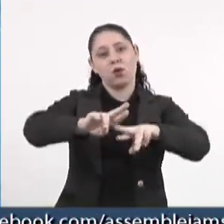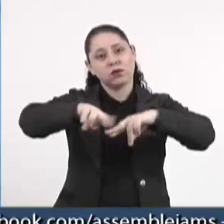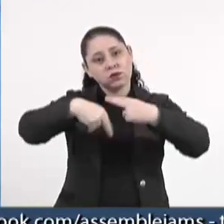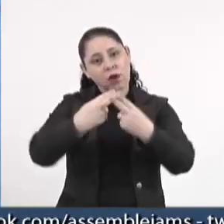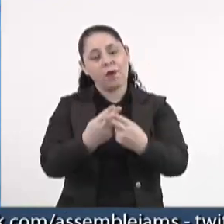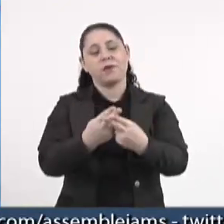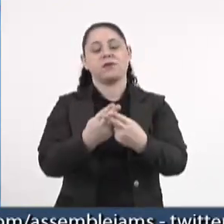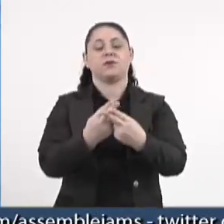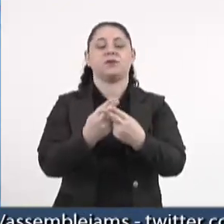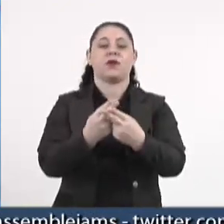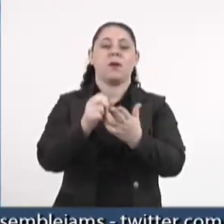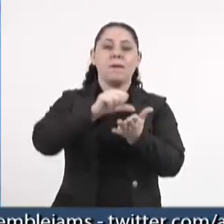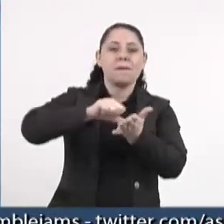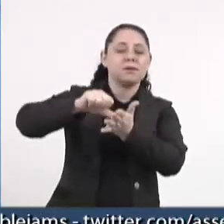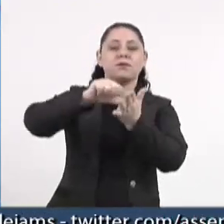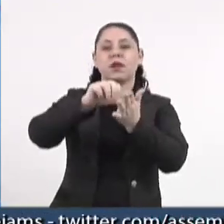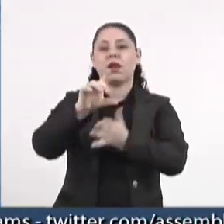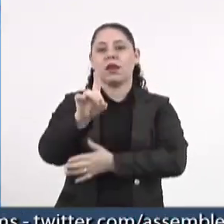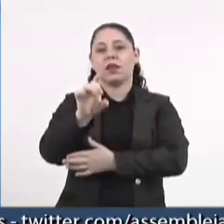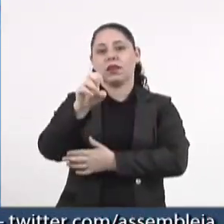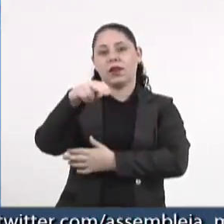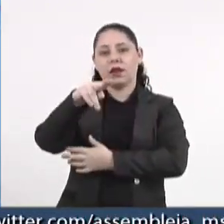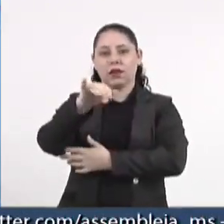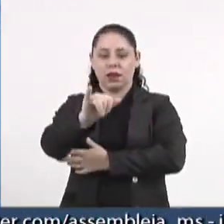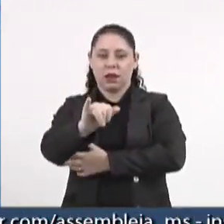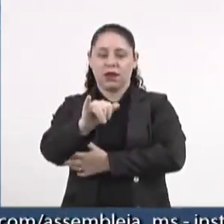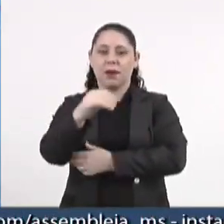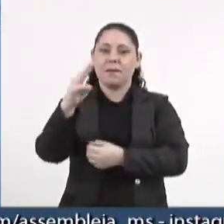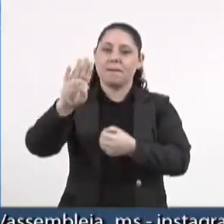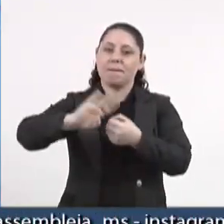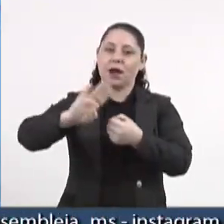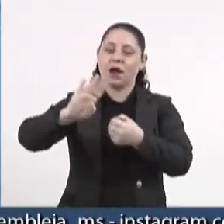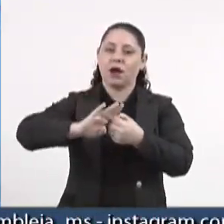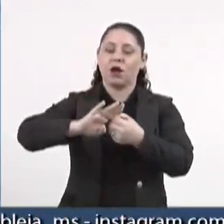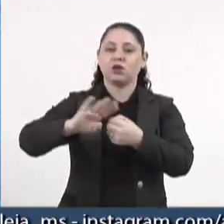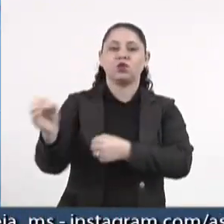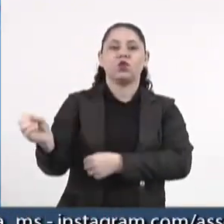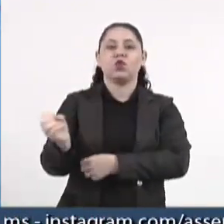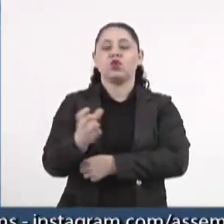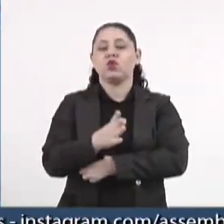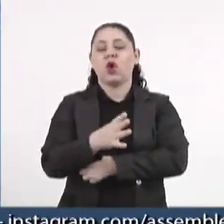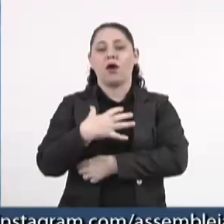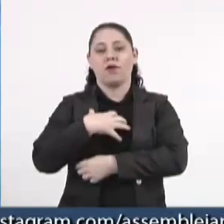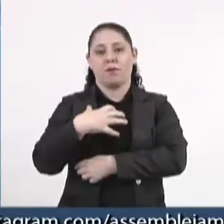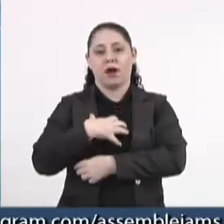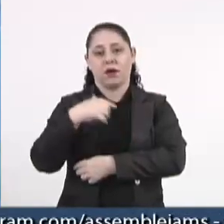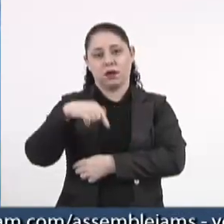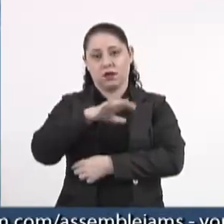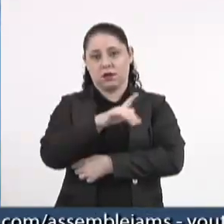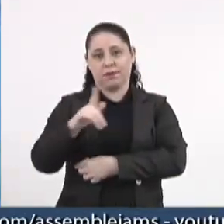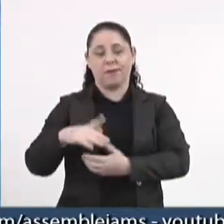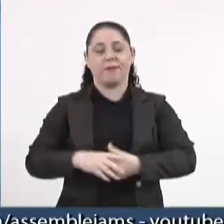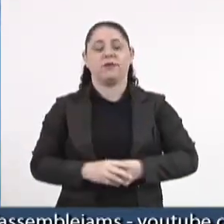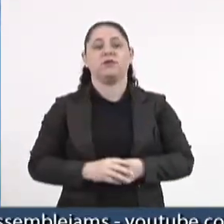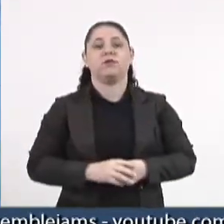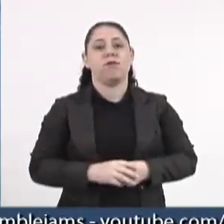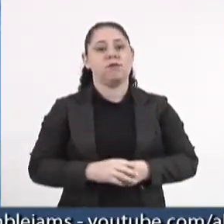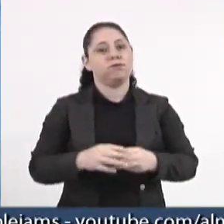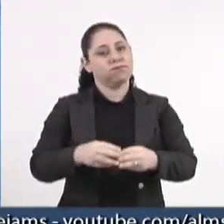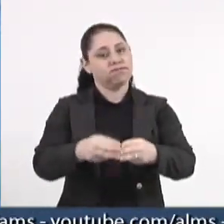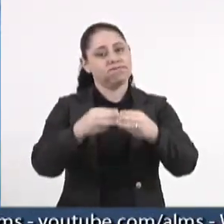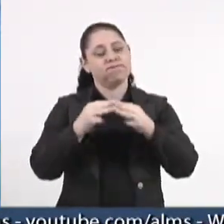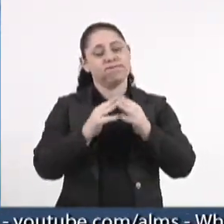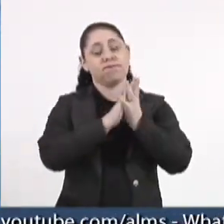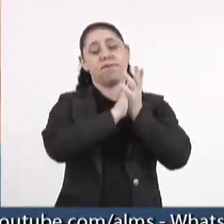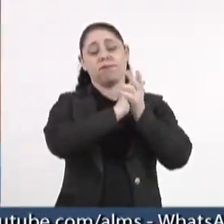Unidade Básica de Saúde da Família, DENEI AD Campos, no bairro Nova Bahia, em Campo Grande. E também uma moção